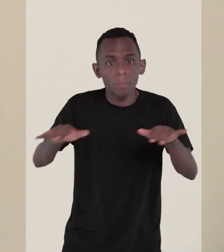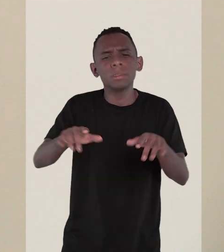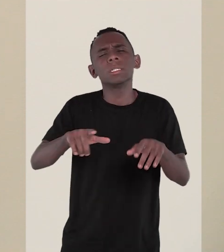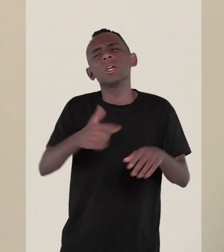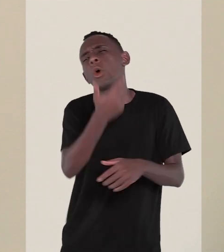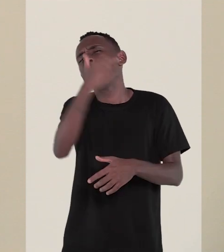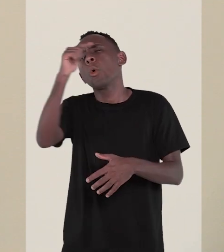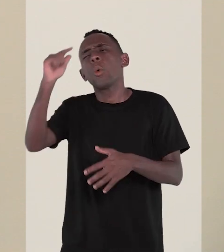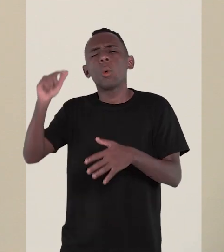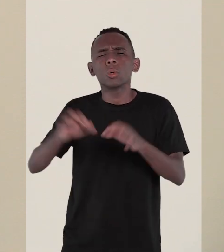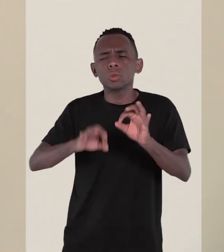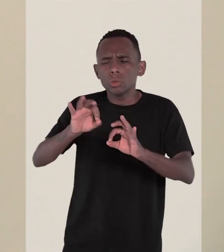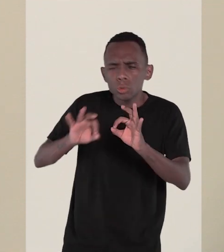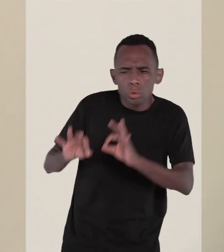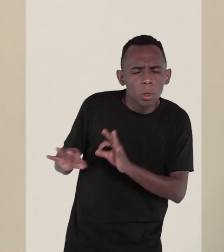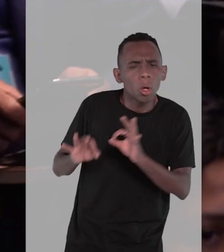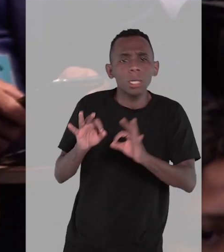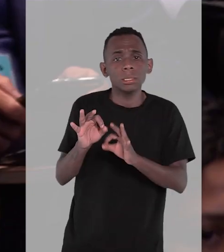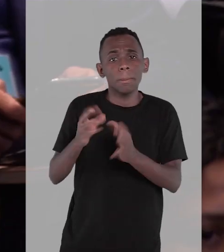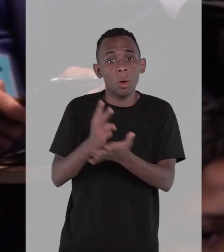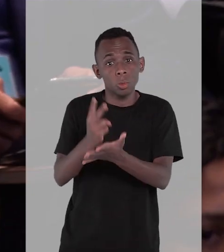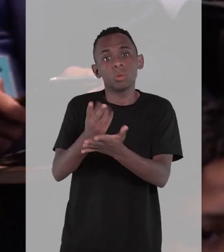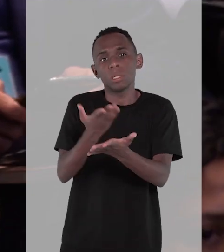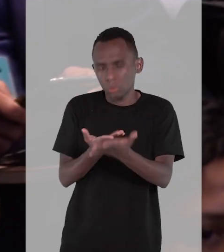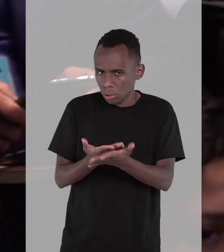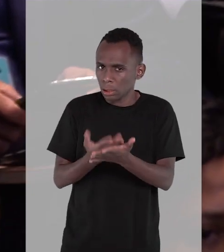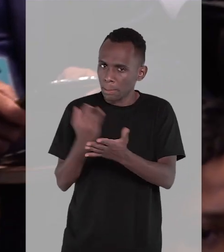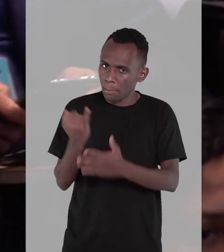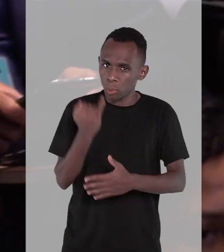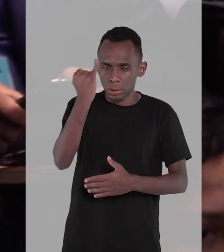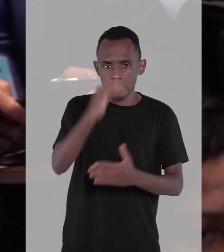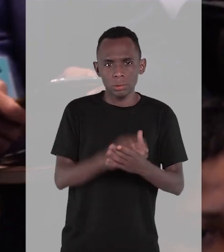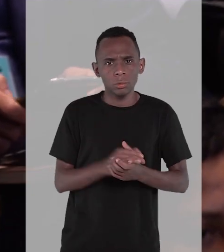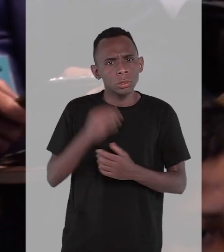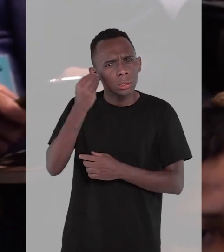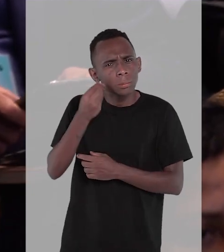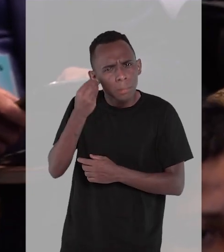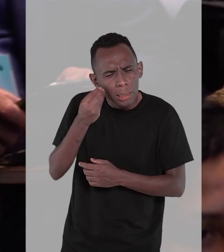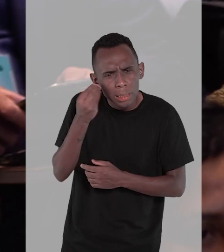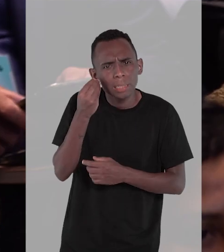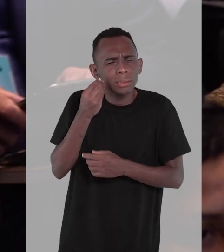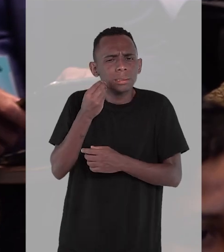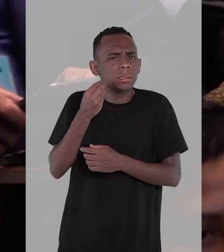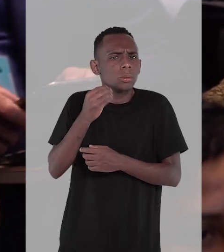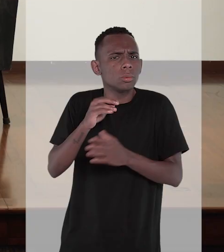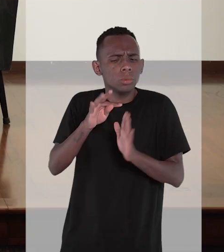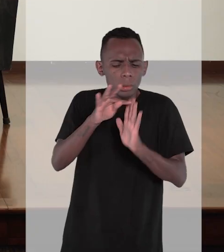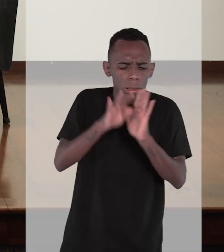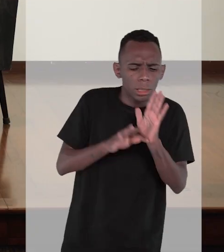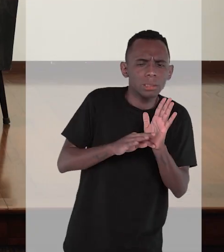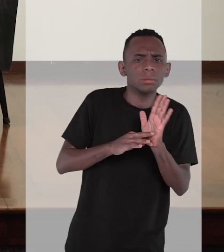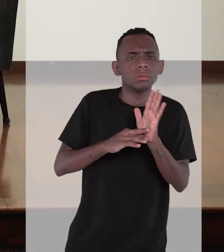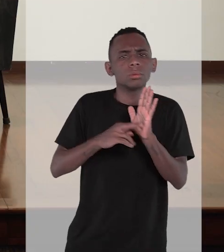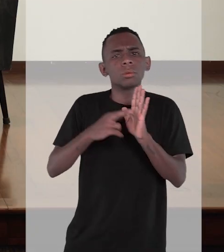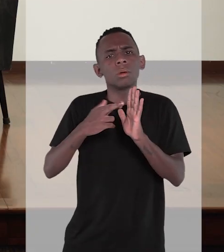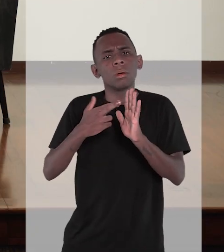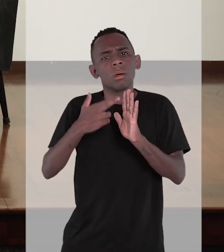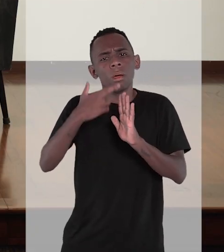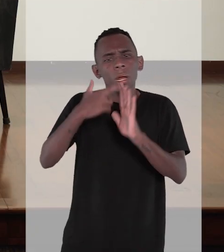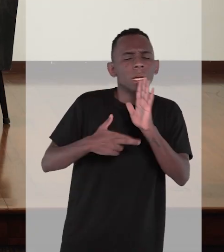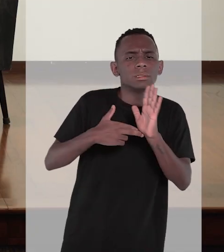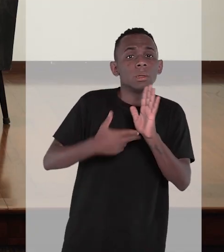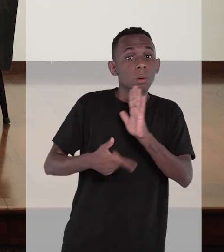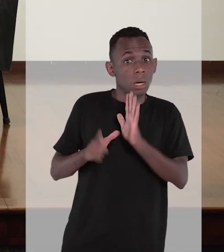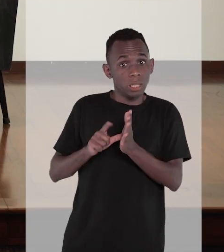outros planos para continuar sendo estudante. Mas você teve uma experiência com texto, com redação, antes de